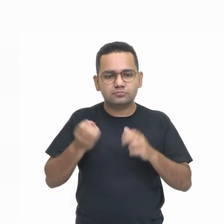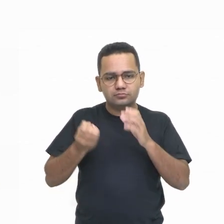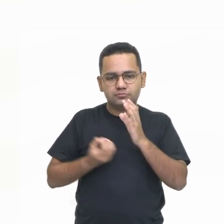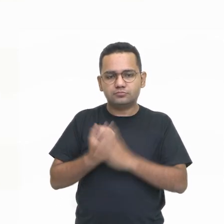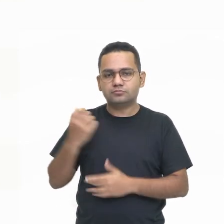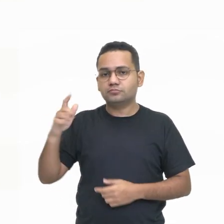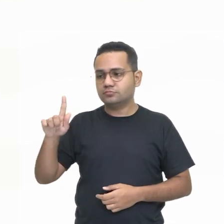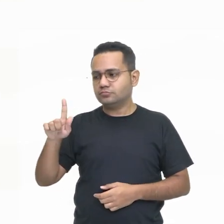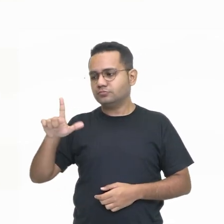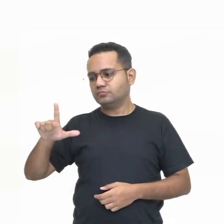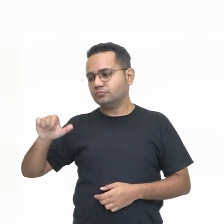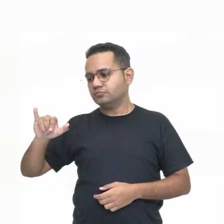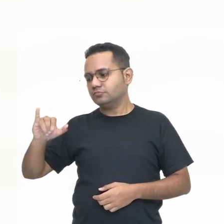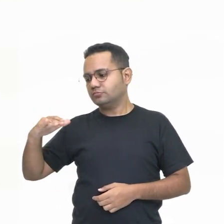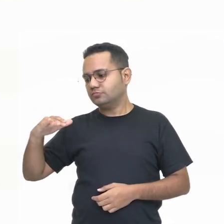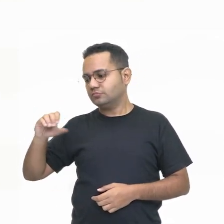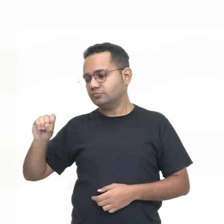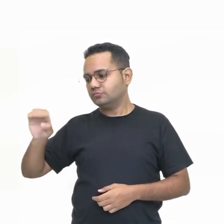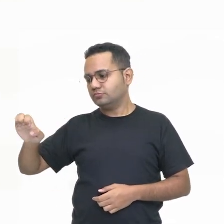glicose